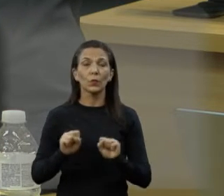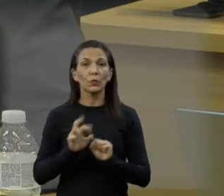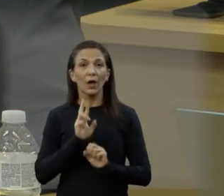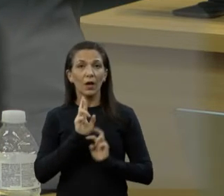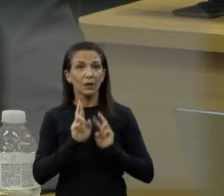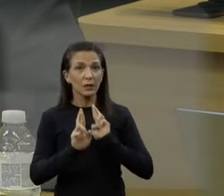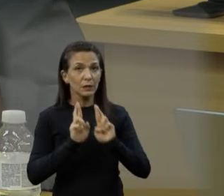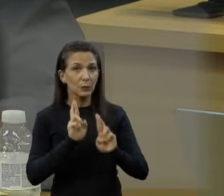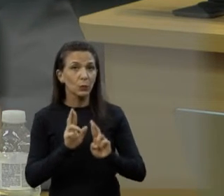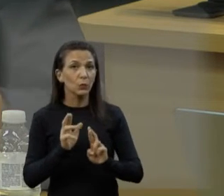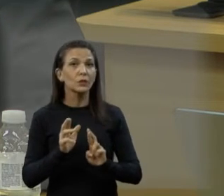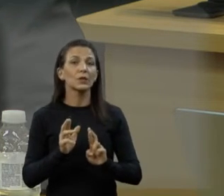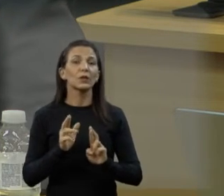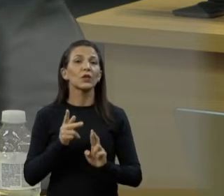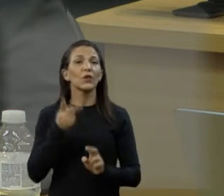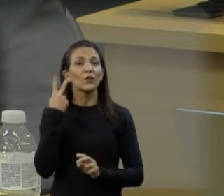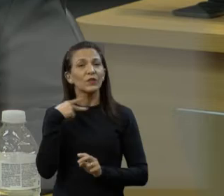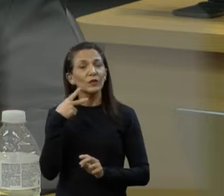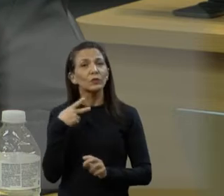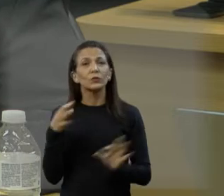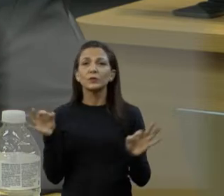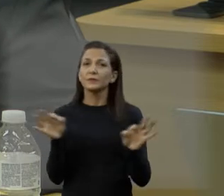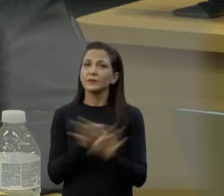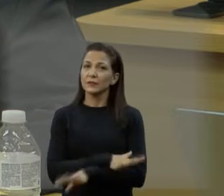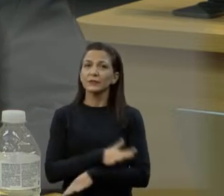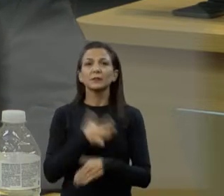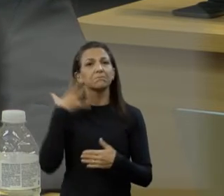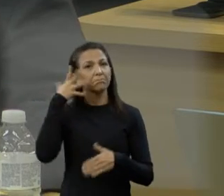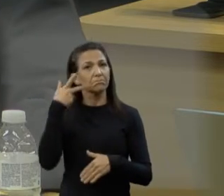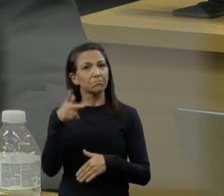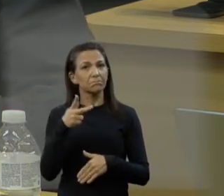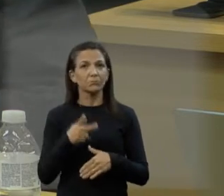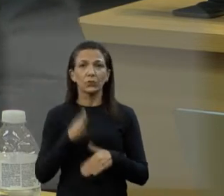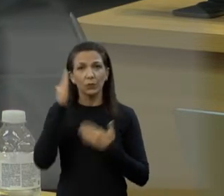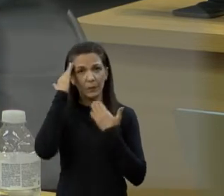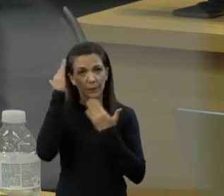respostas nossos palestrantes EA sua conclusão obrigado